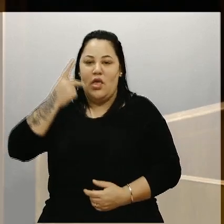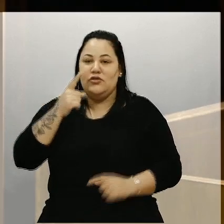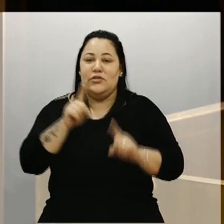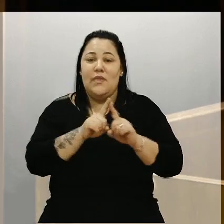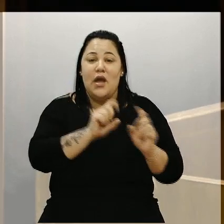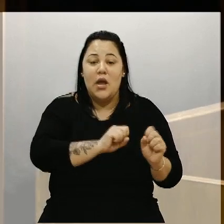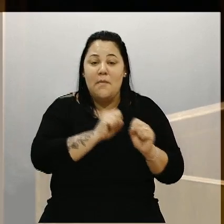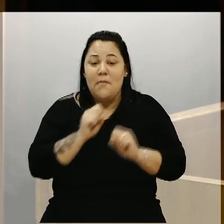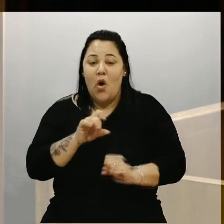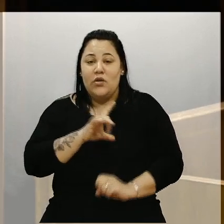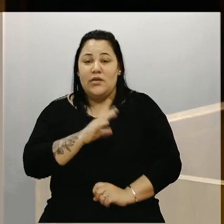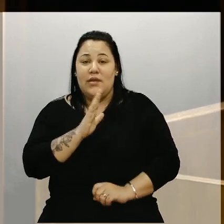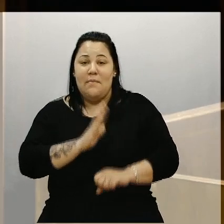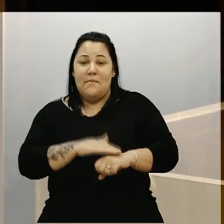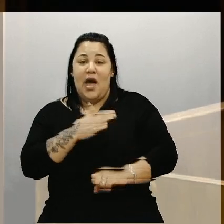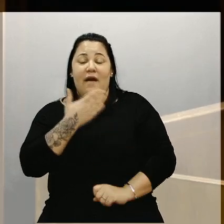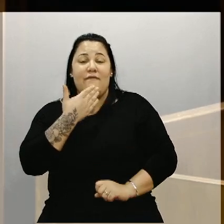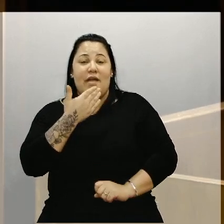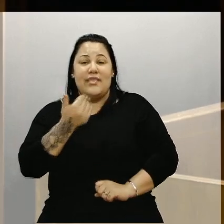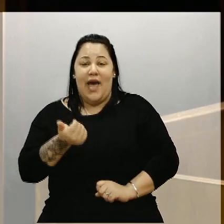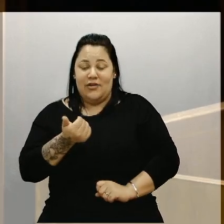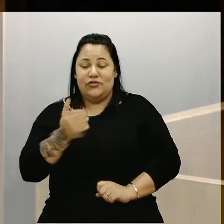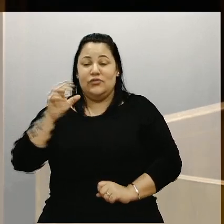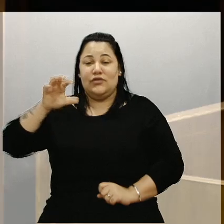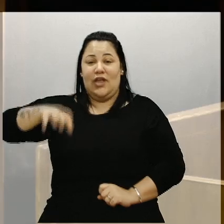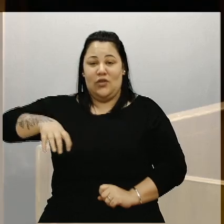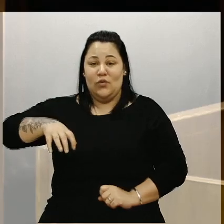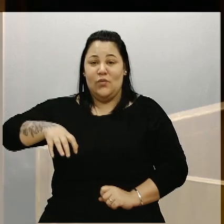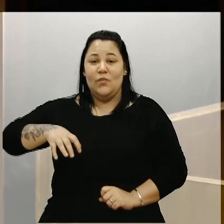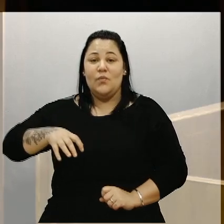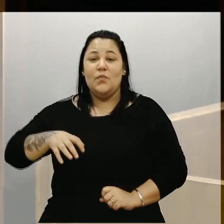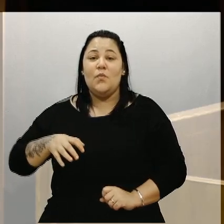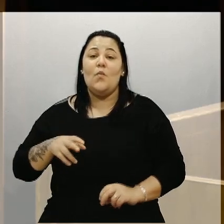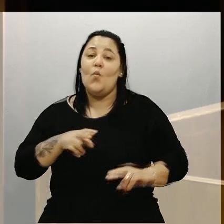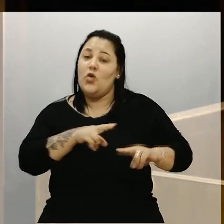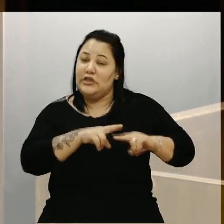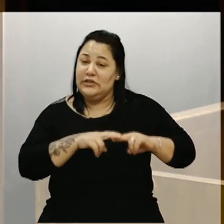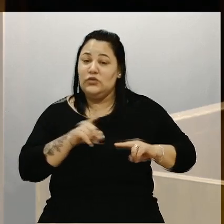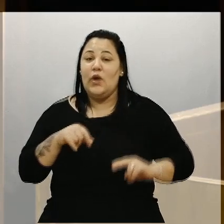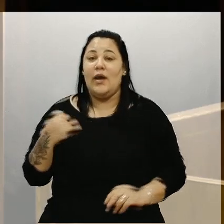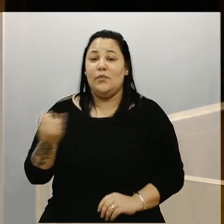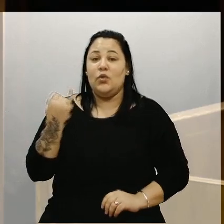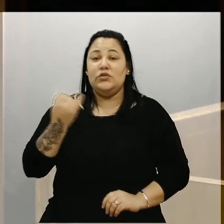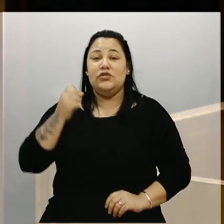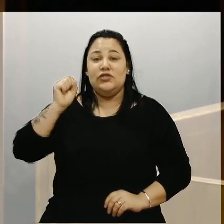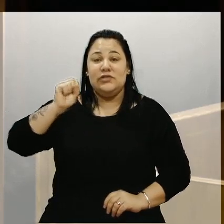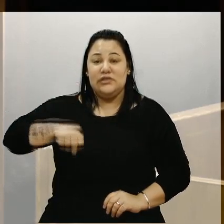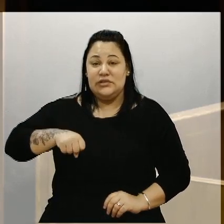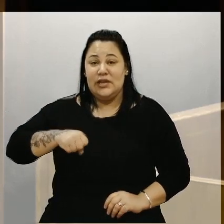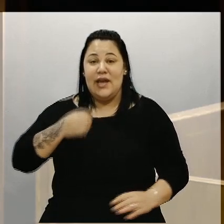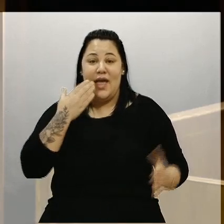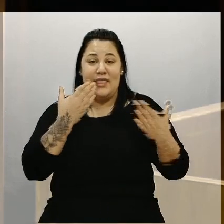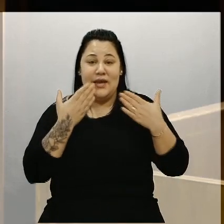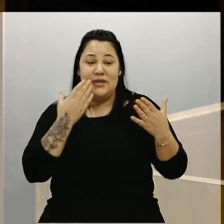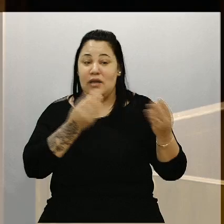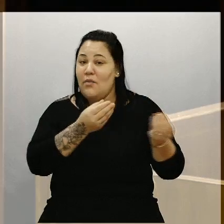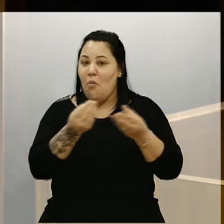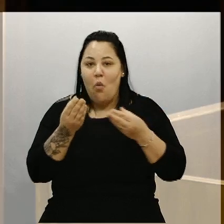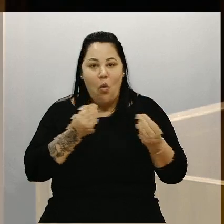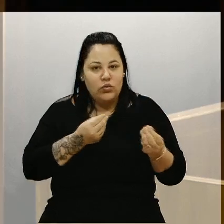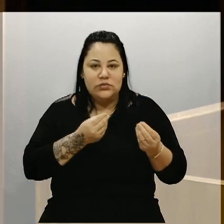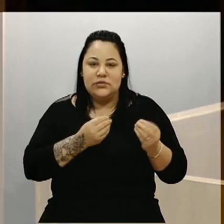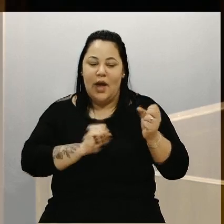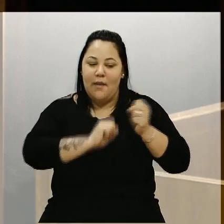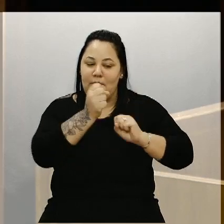possam beneficiar esse setor. Nesse sentido, é importante considerar que muitas das micro e pequenas empresas de